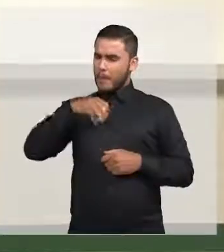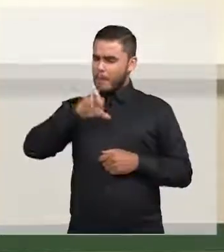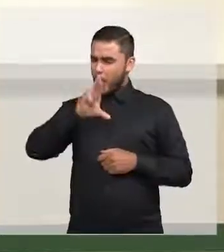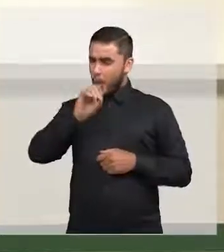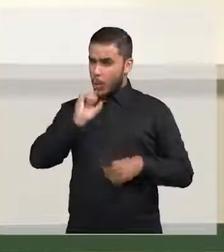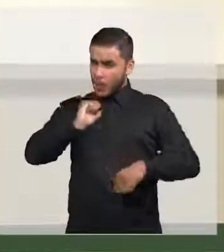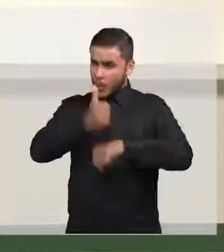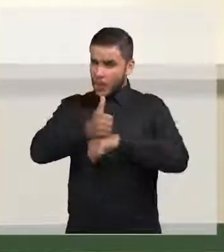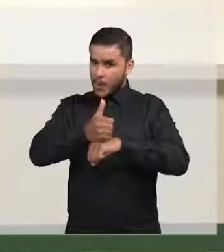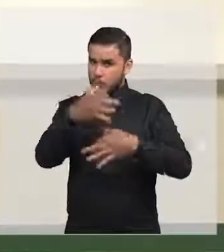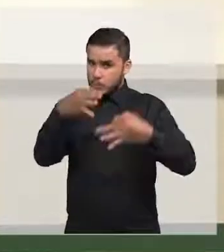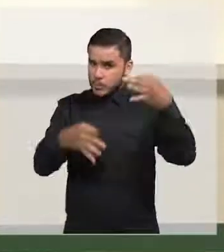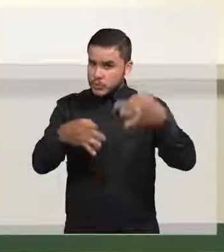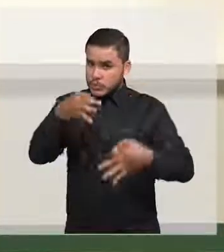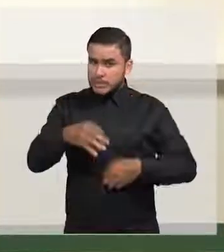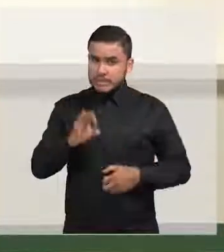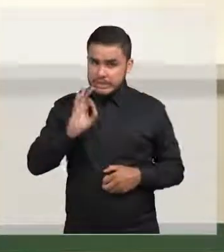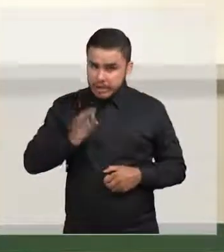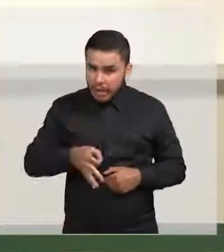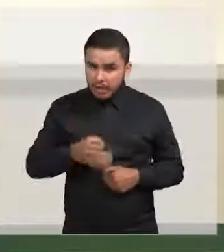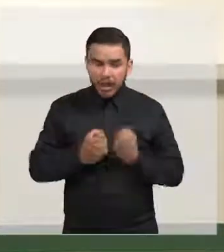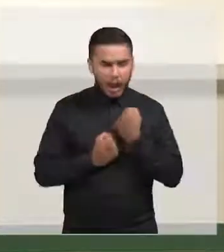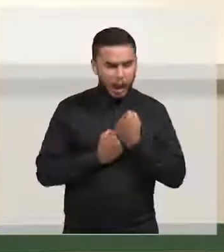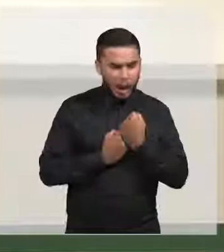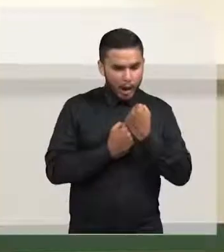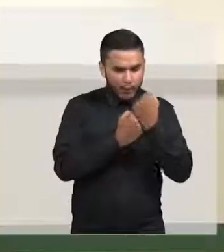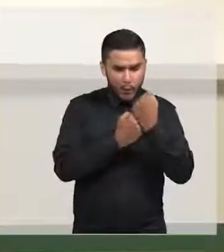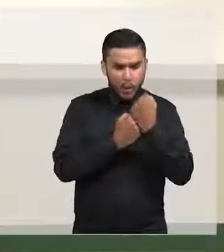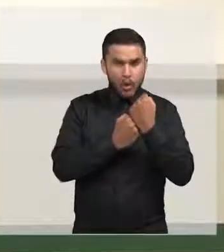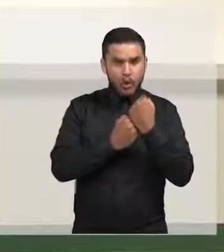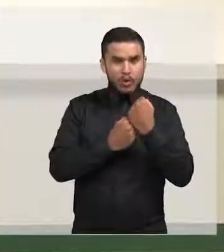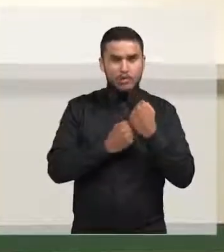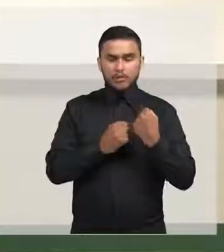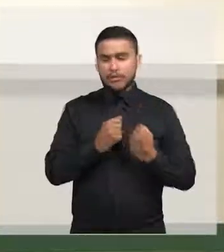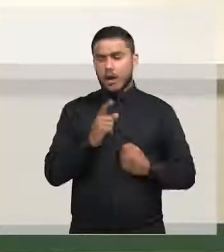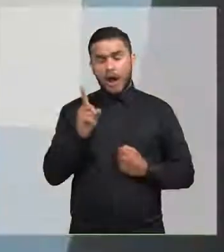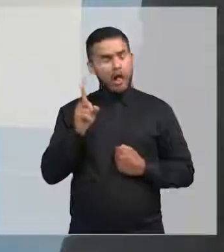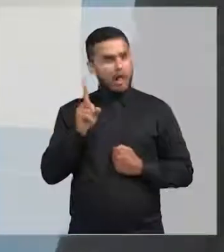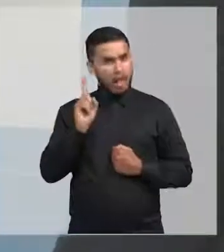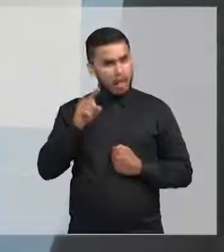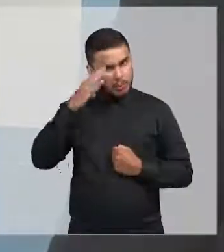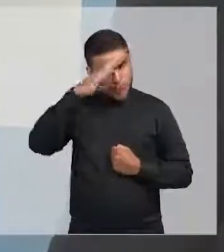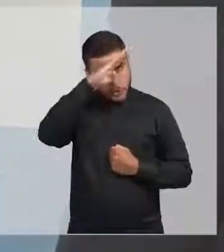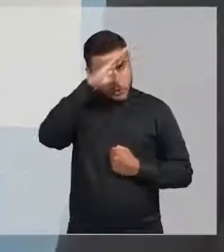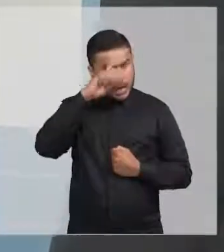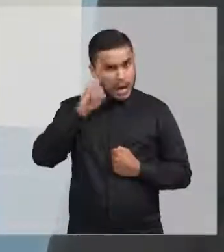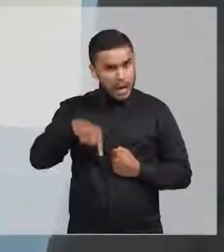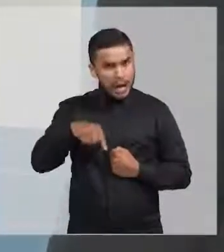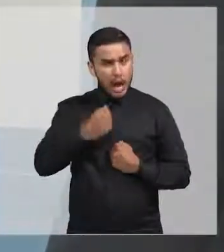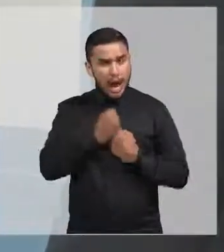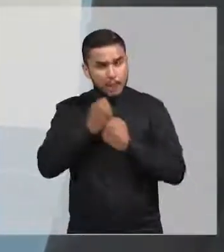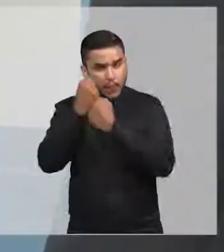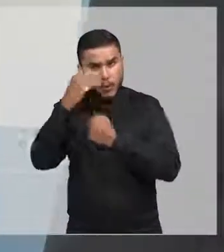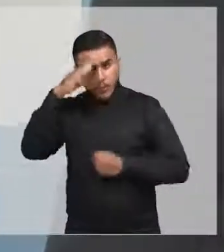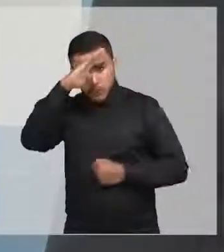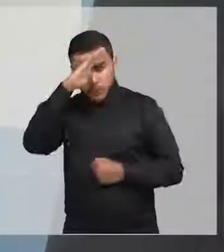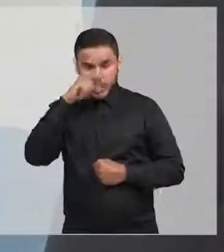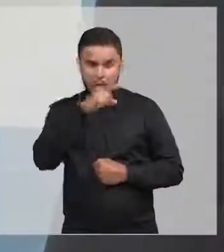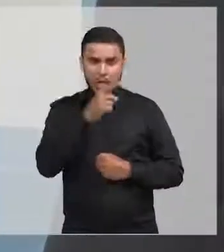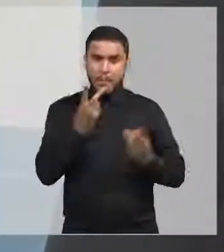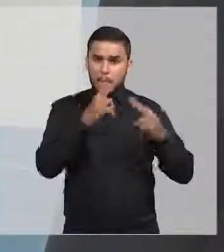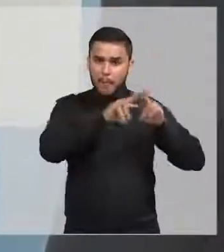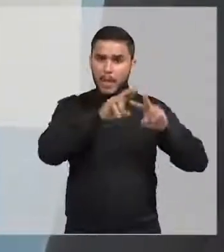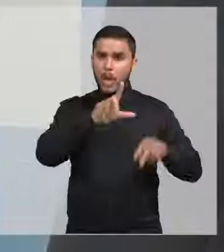político, declarou em seu Twitter. Está aí. Cara, Federico, eu te dei a repercussão internacional para tu... Porque tu viu o lado positivo, é